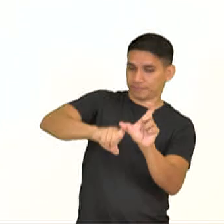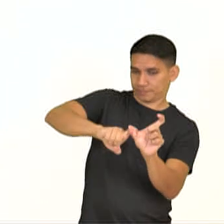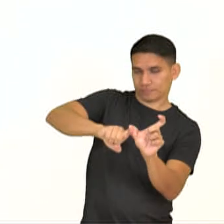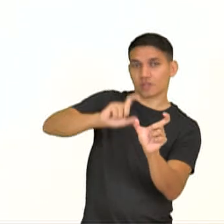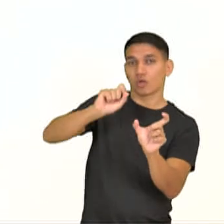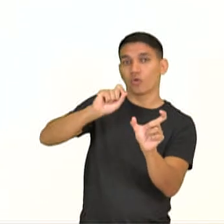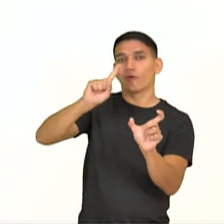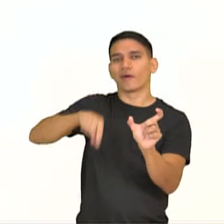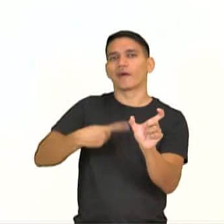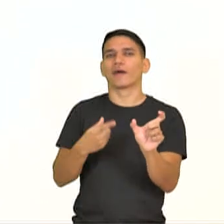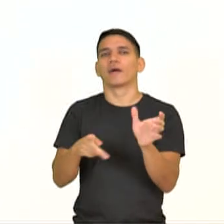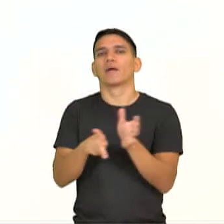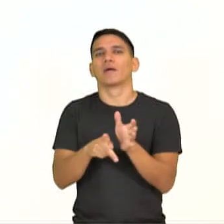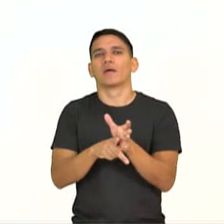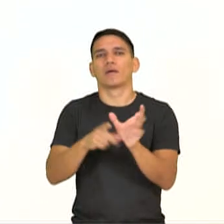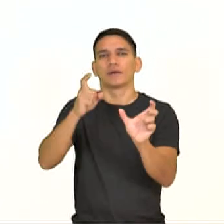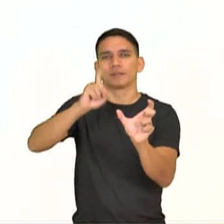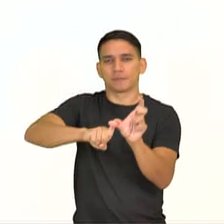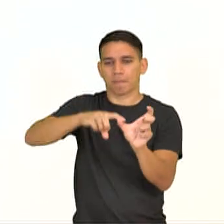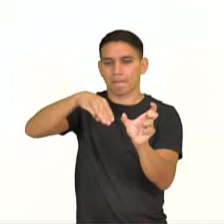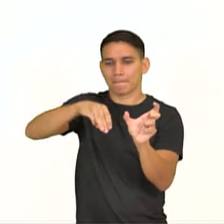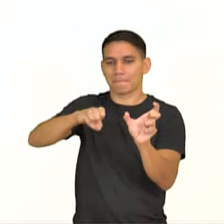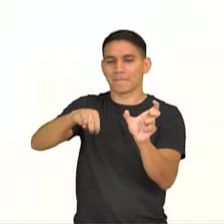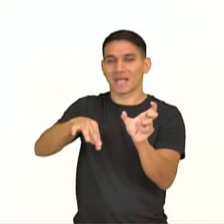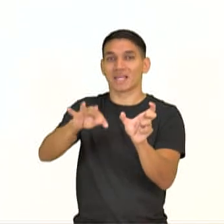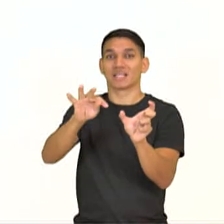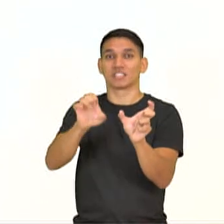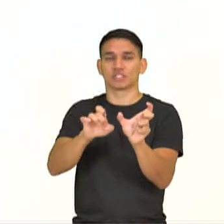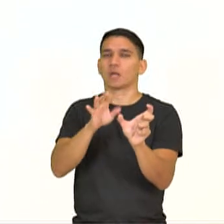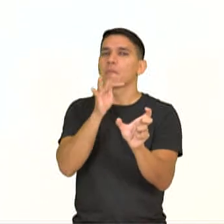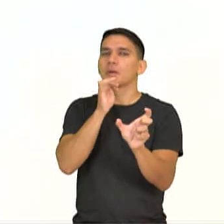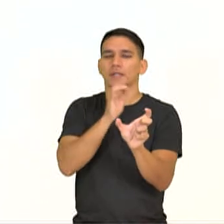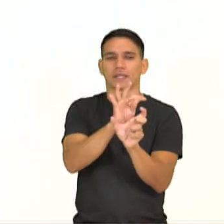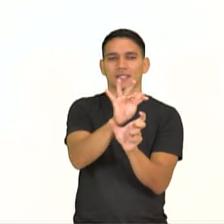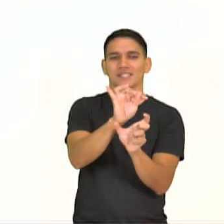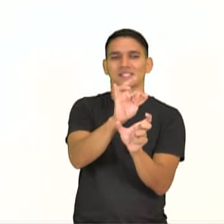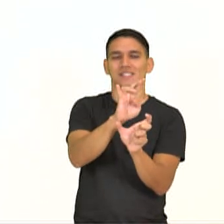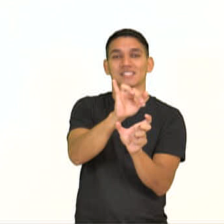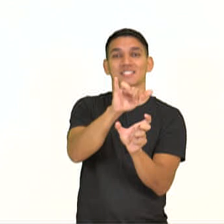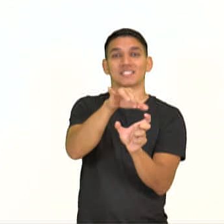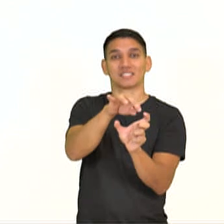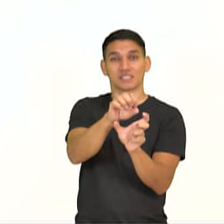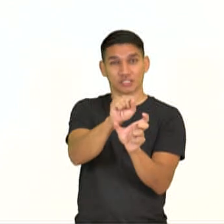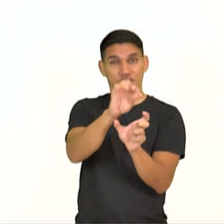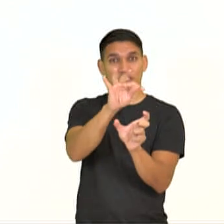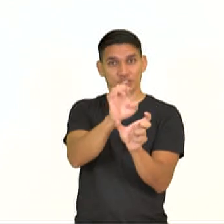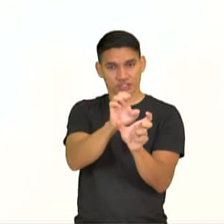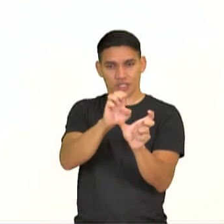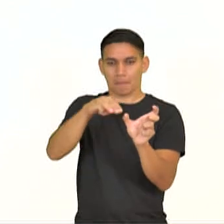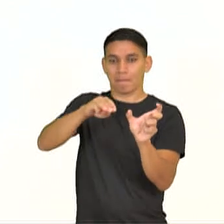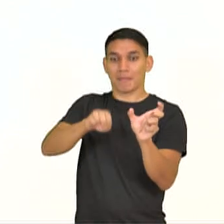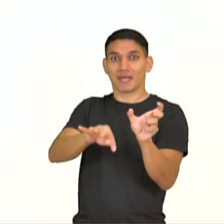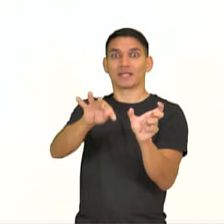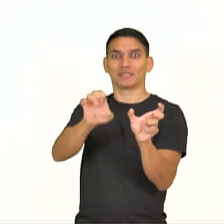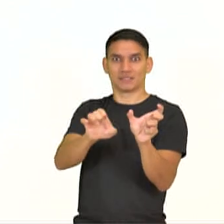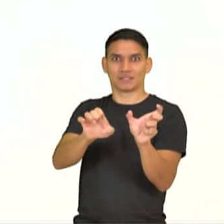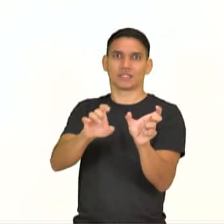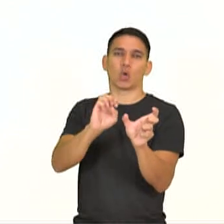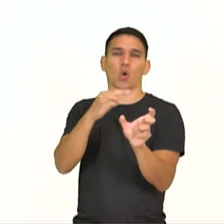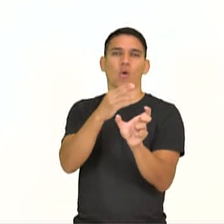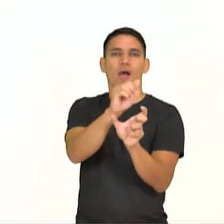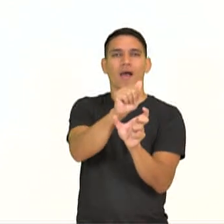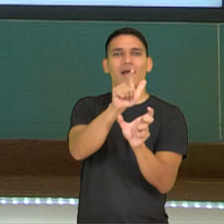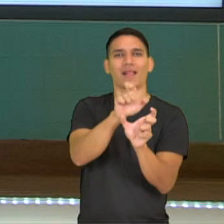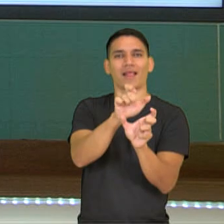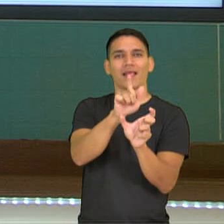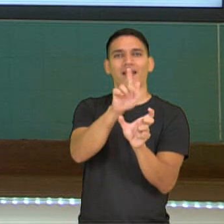eu acrescento, por exemplo, o sufixo mente à palavra triste, tristemente, alegremente, né? E eu posso ter a parasintética.